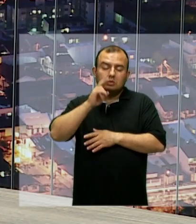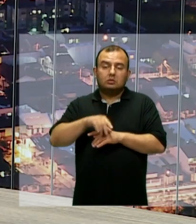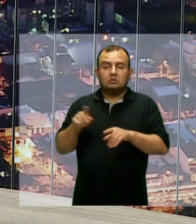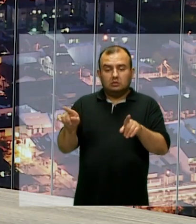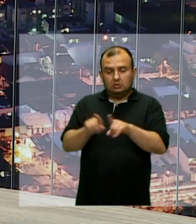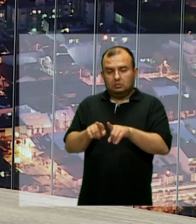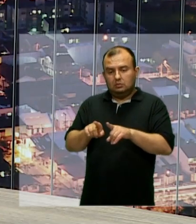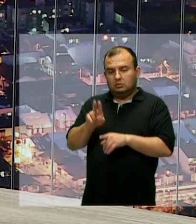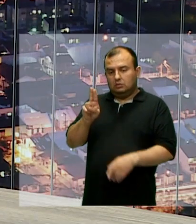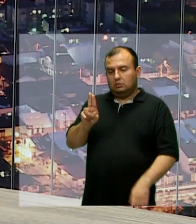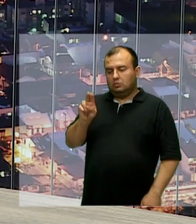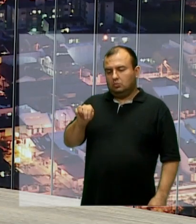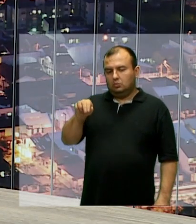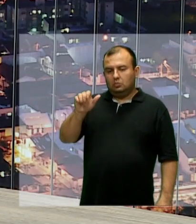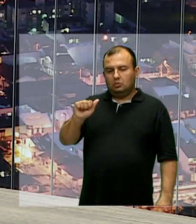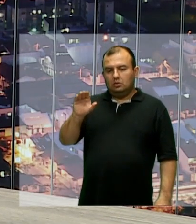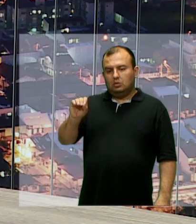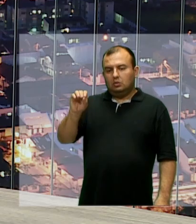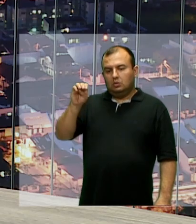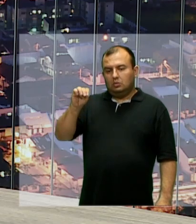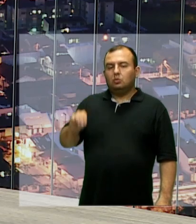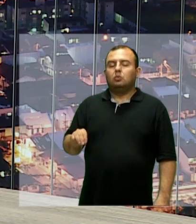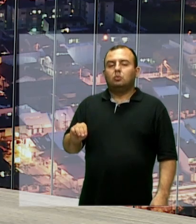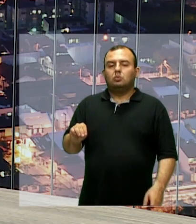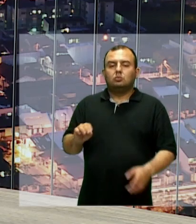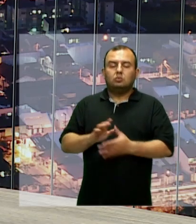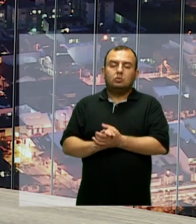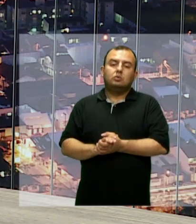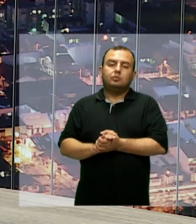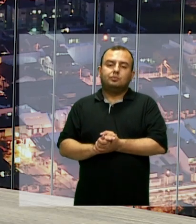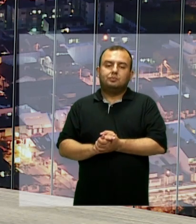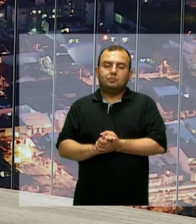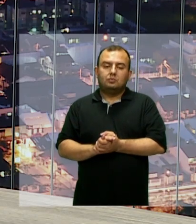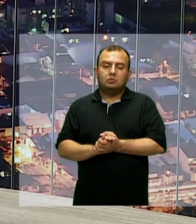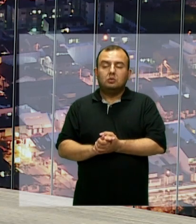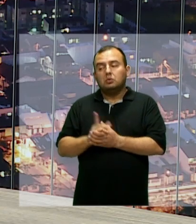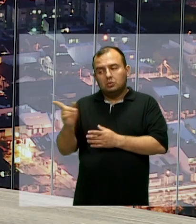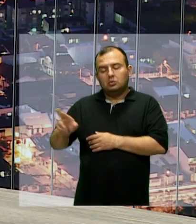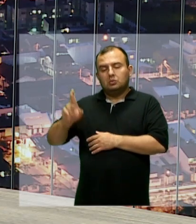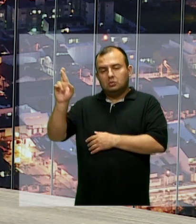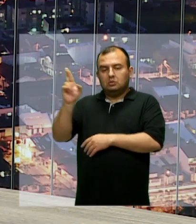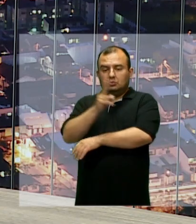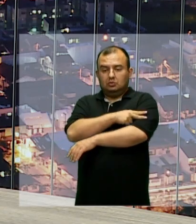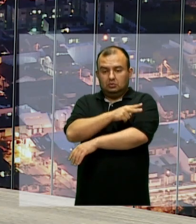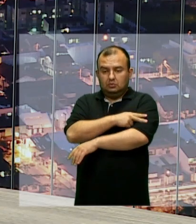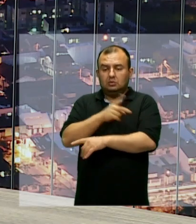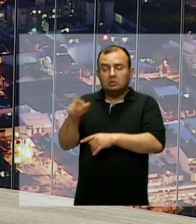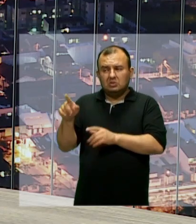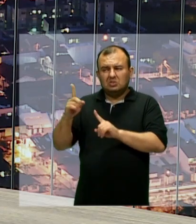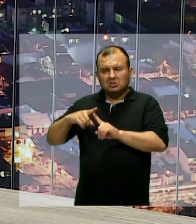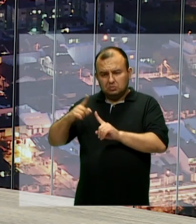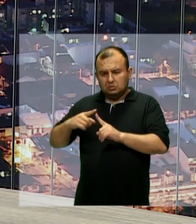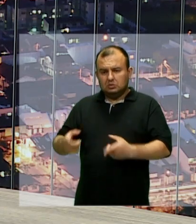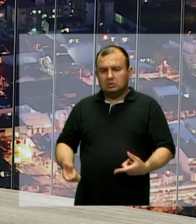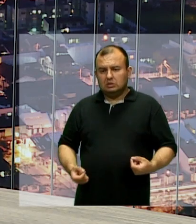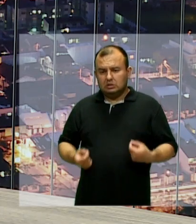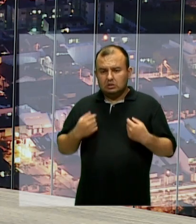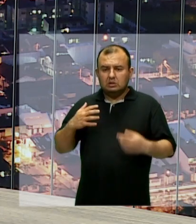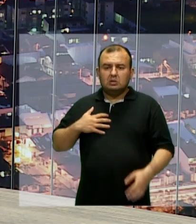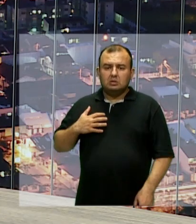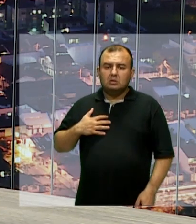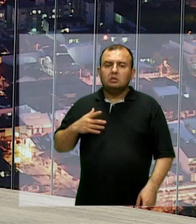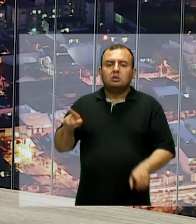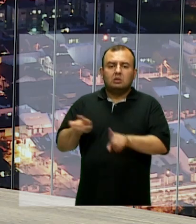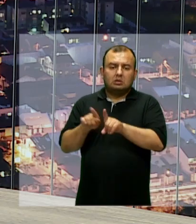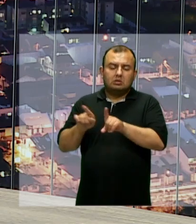na UNACOM, do qual o senhor dirige ainda, né, esse tipo de câncer, o câncer de mama, também é um